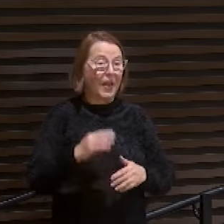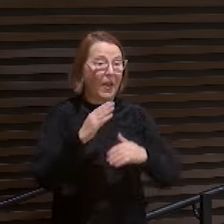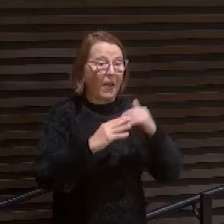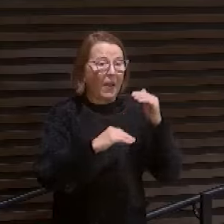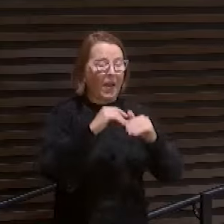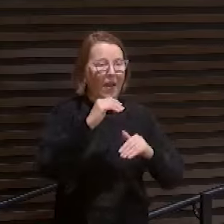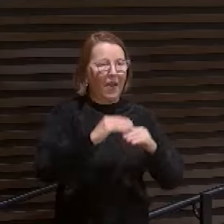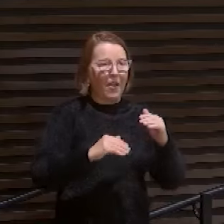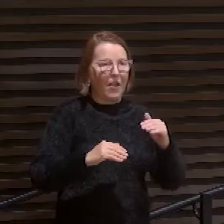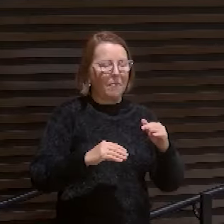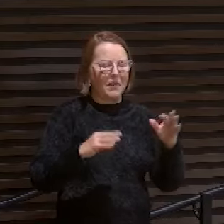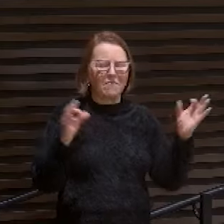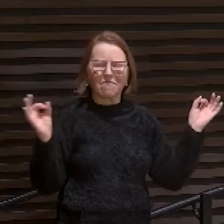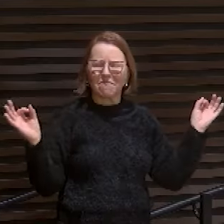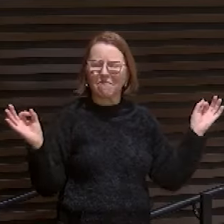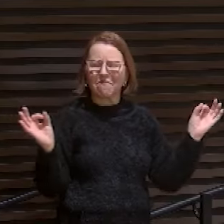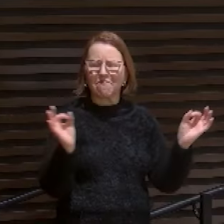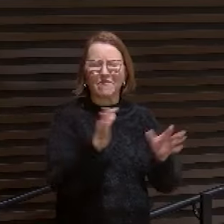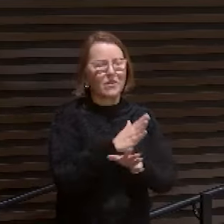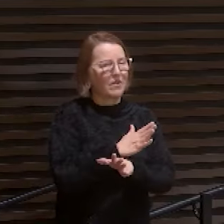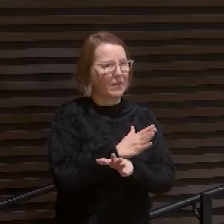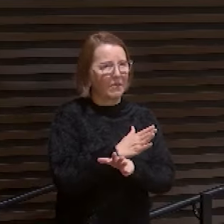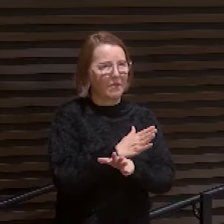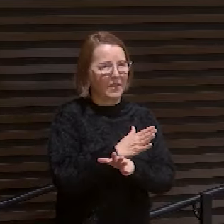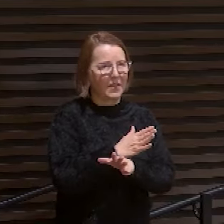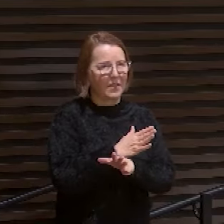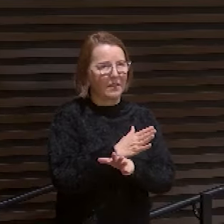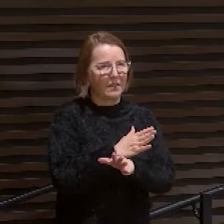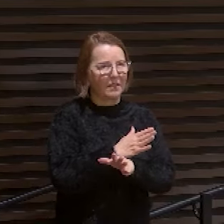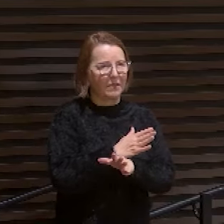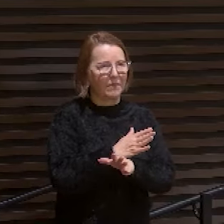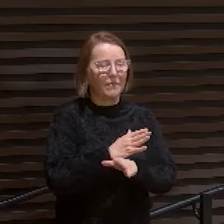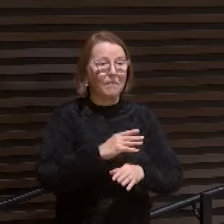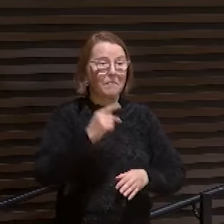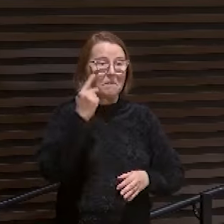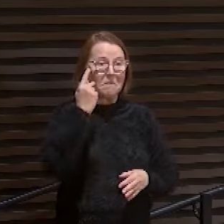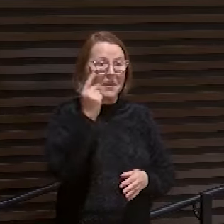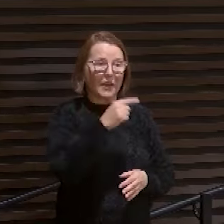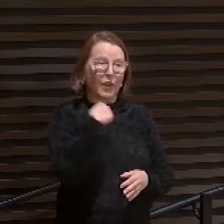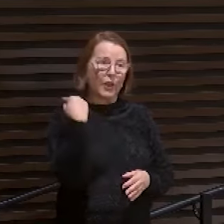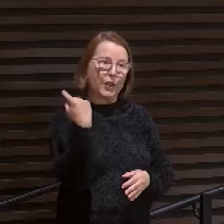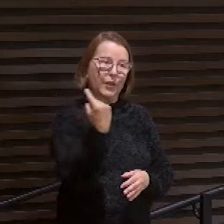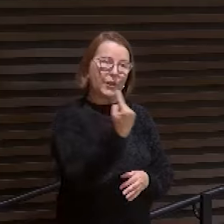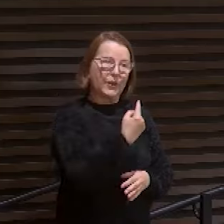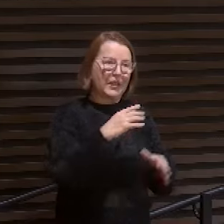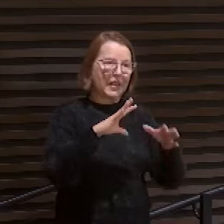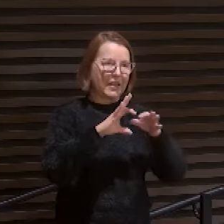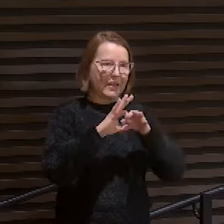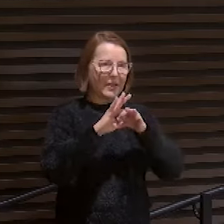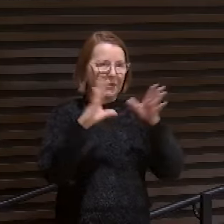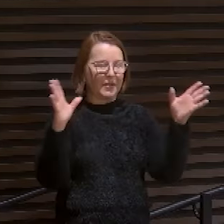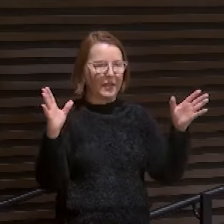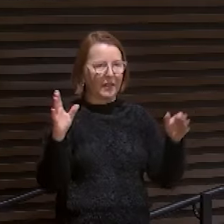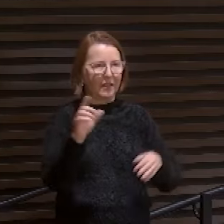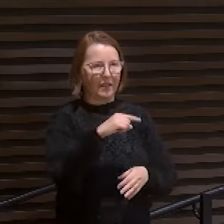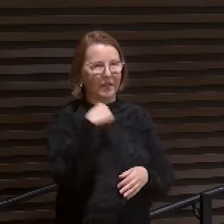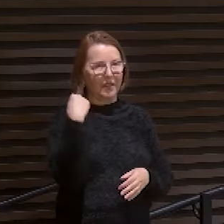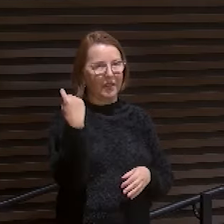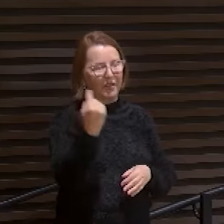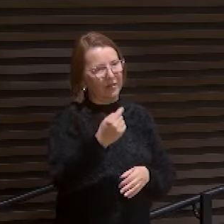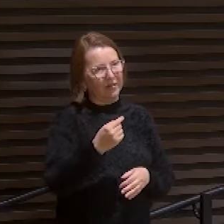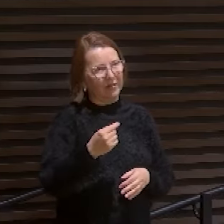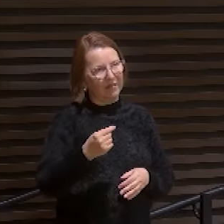foi completa e totalmente suficiente para nos libertar da nossa história